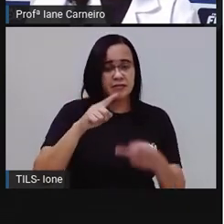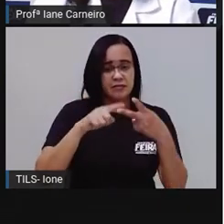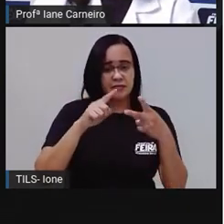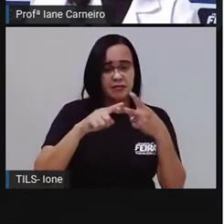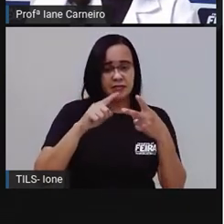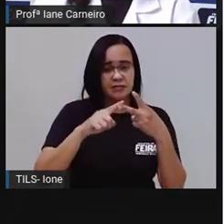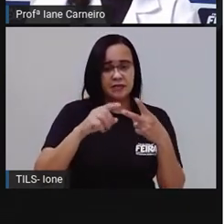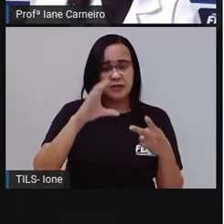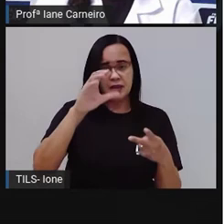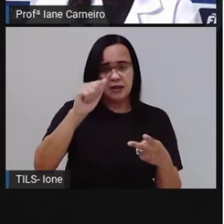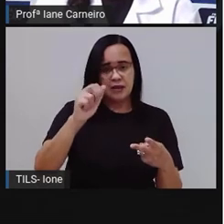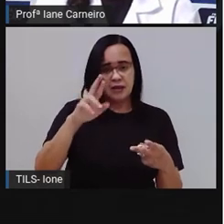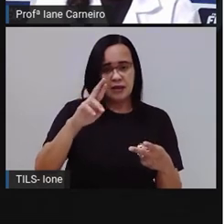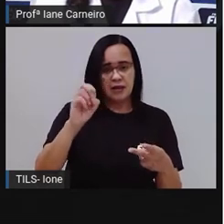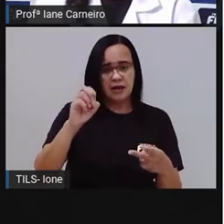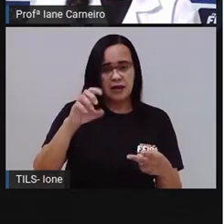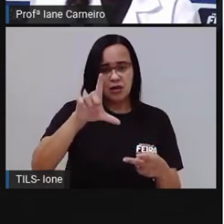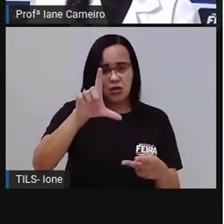ró, certo?